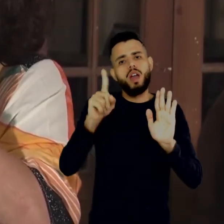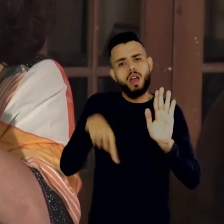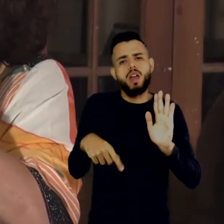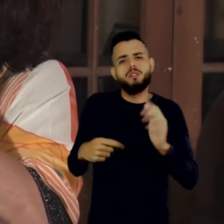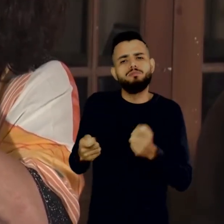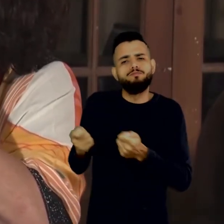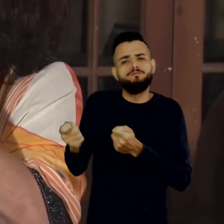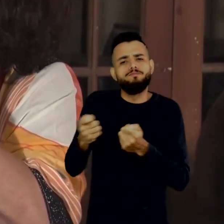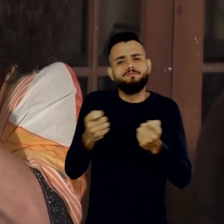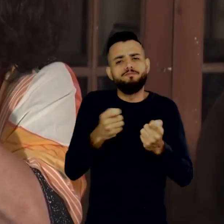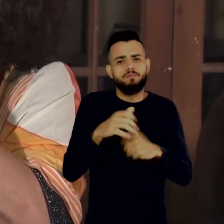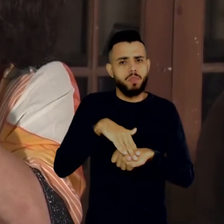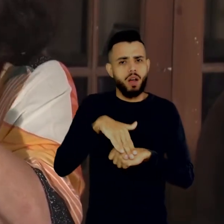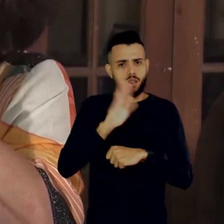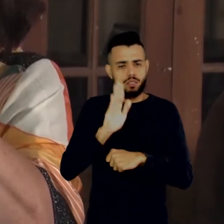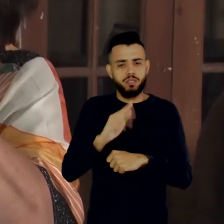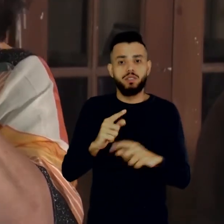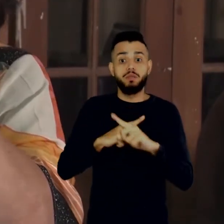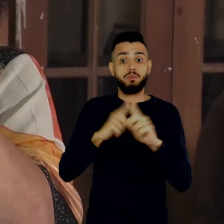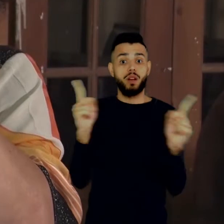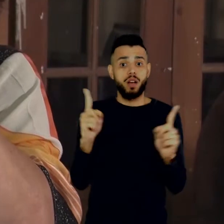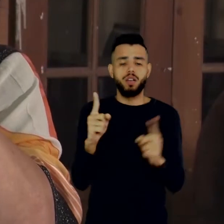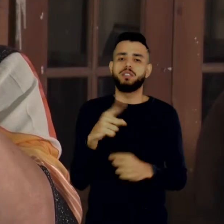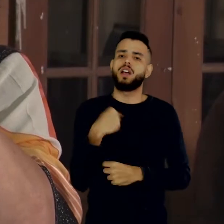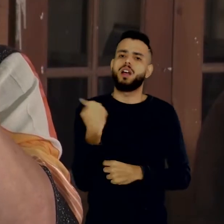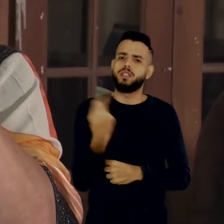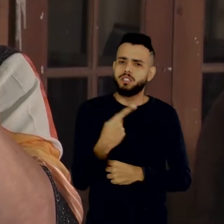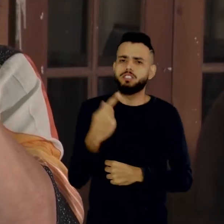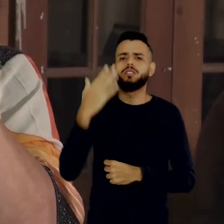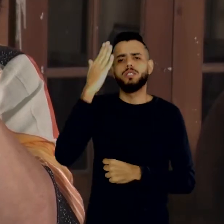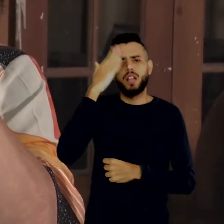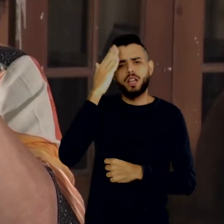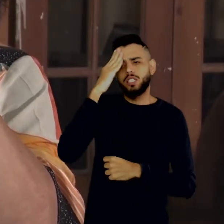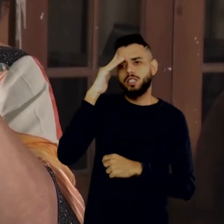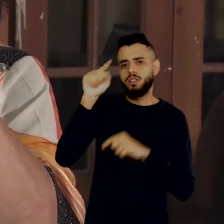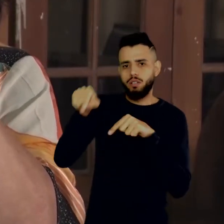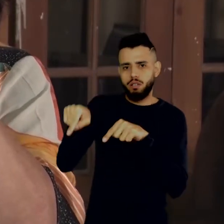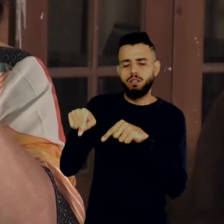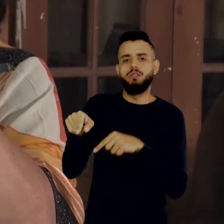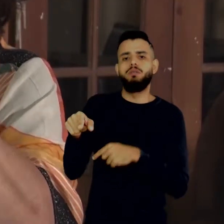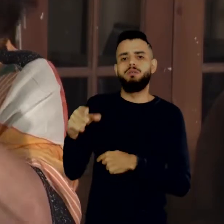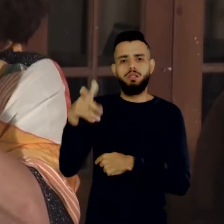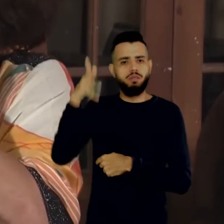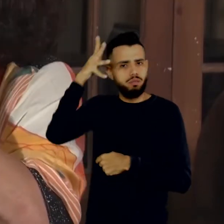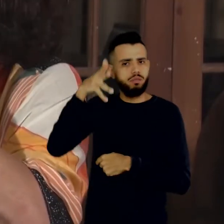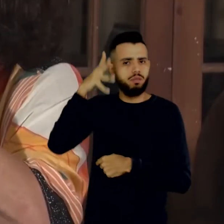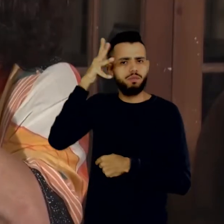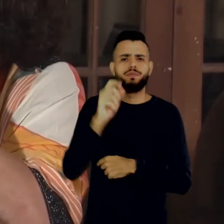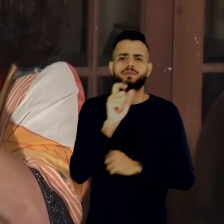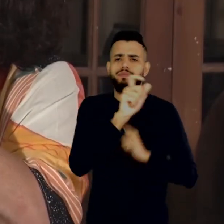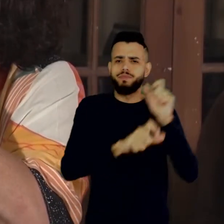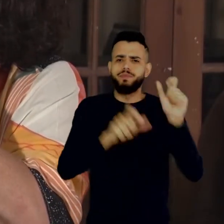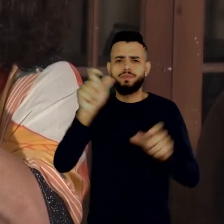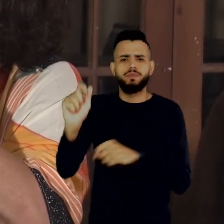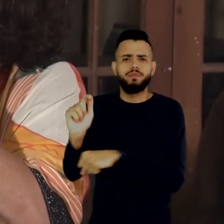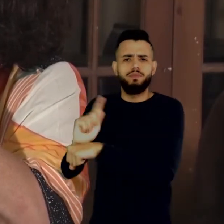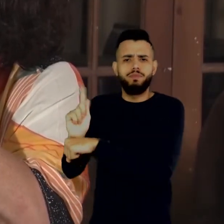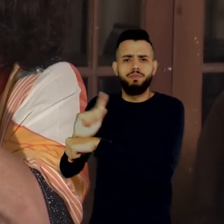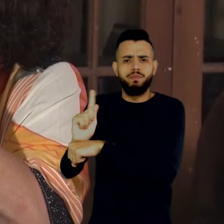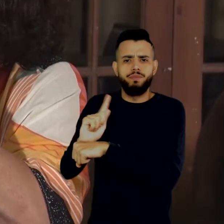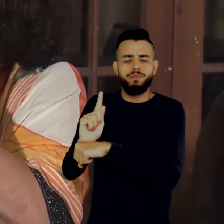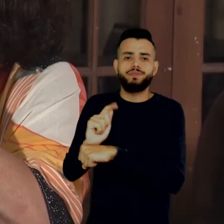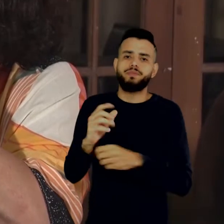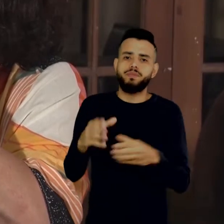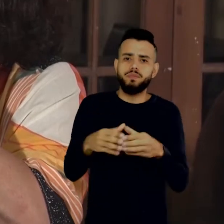assim, mas a gente também tem essa leitura presente na fala de alguns gestores de que